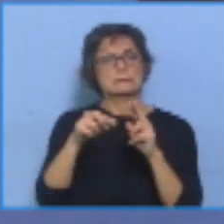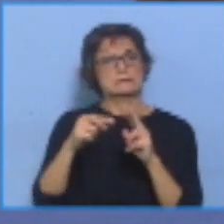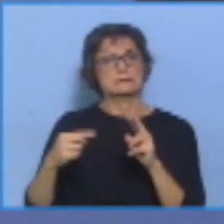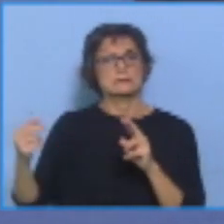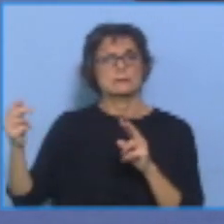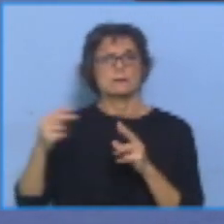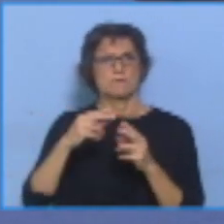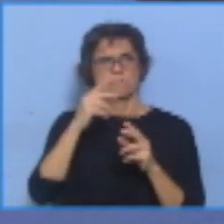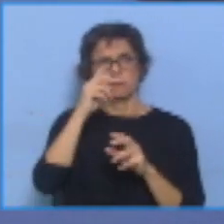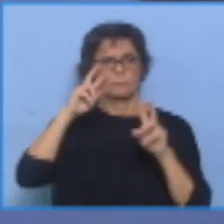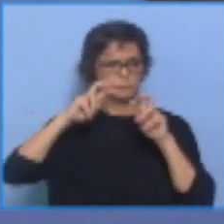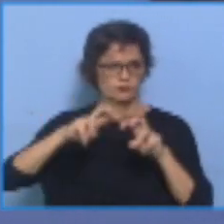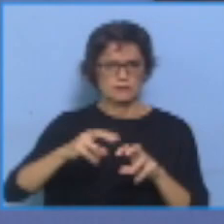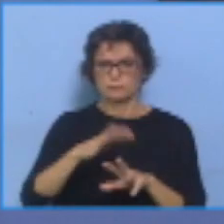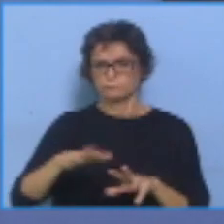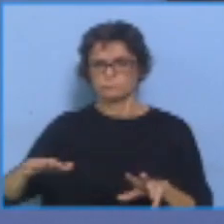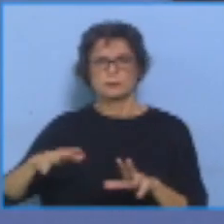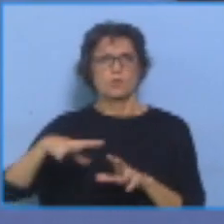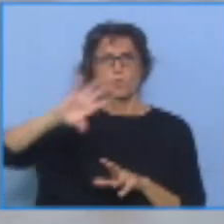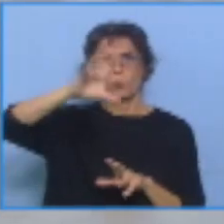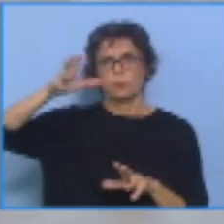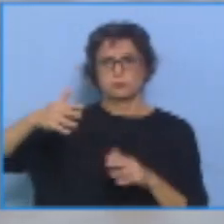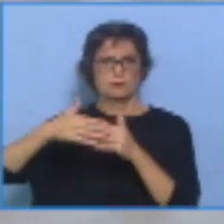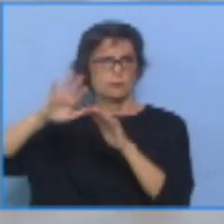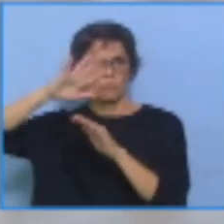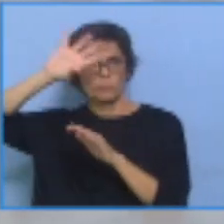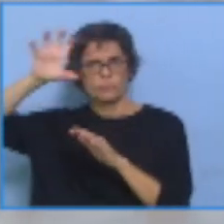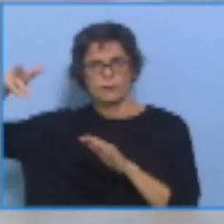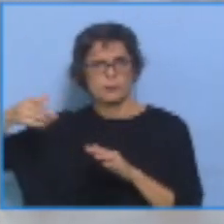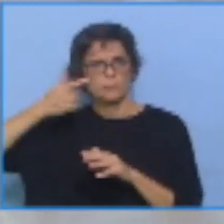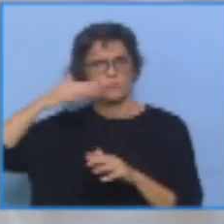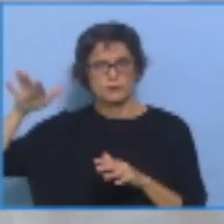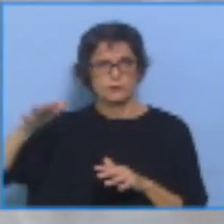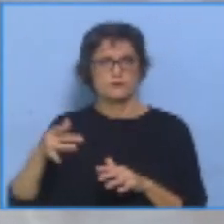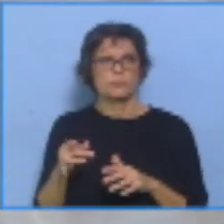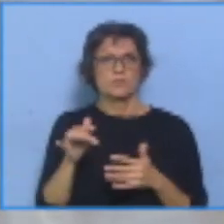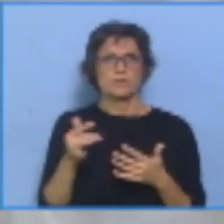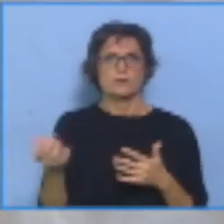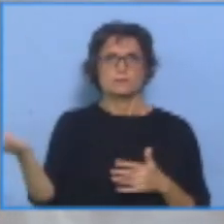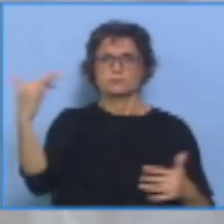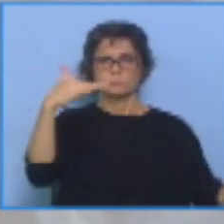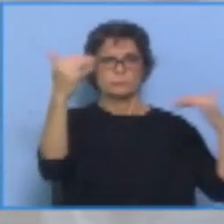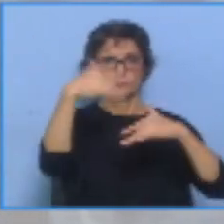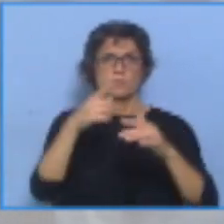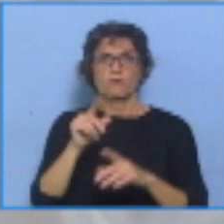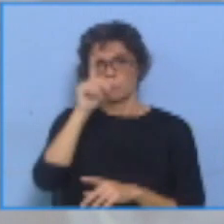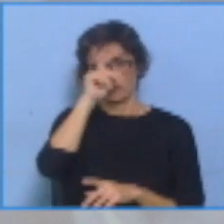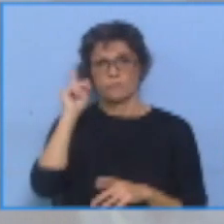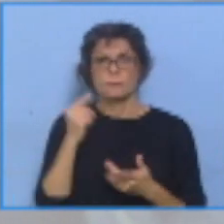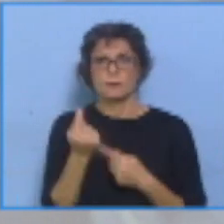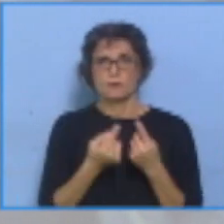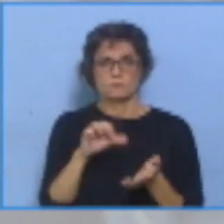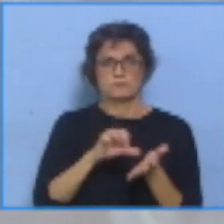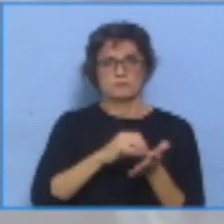alguns vindos da UCA, de Buenos Aires, da PUC-Rio, vindos naturalmente de Madrid também, mas de muitos centros